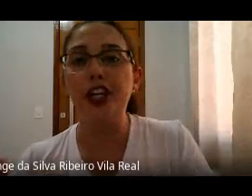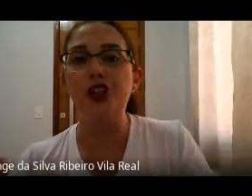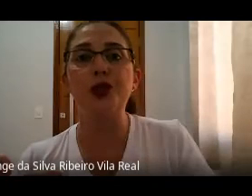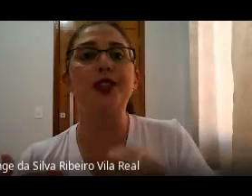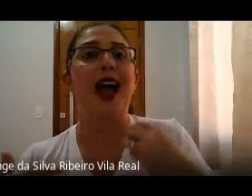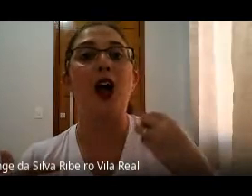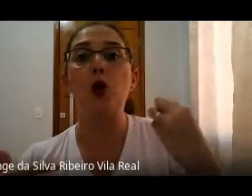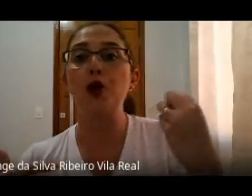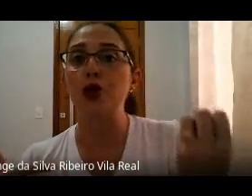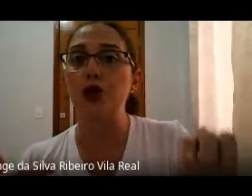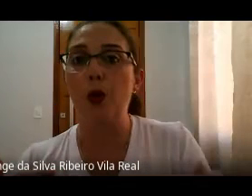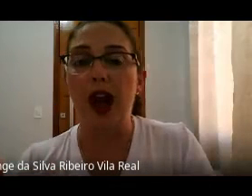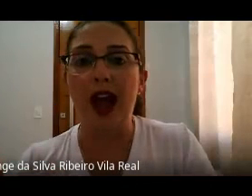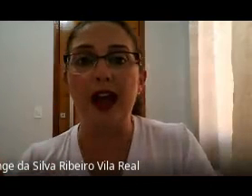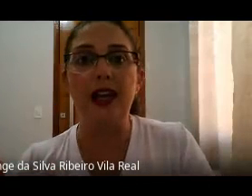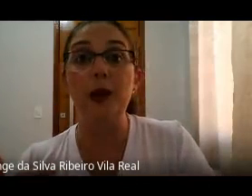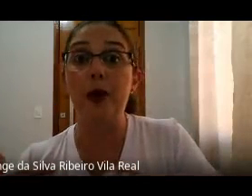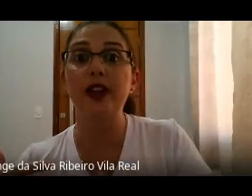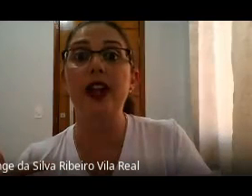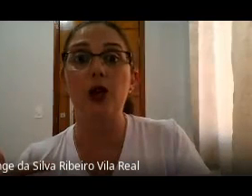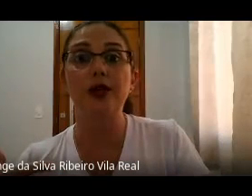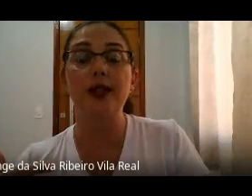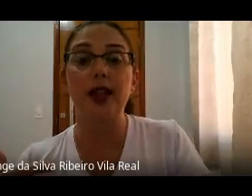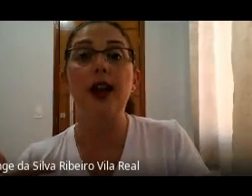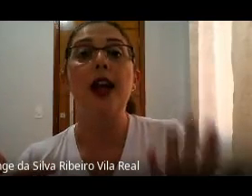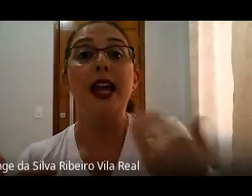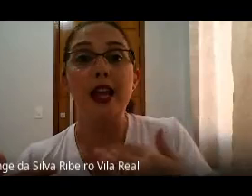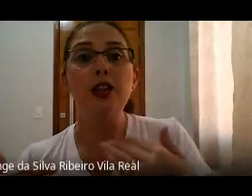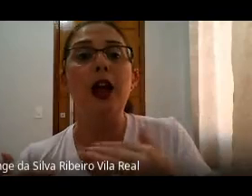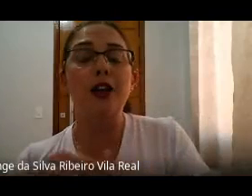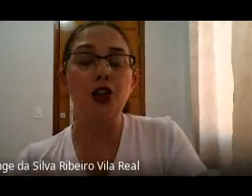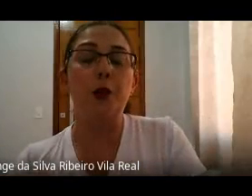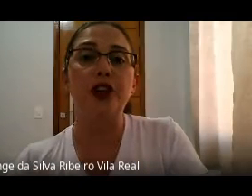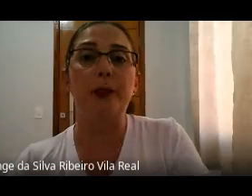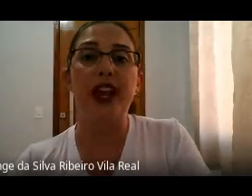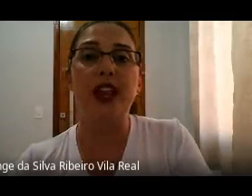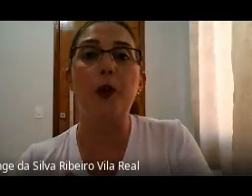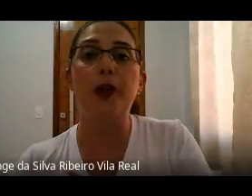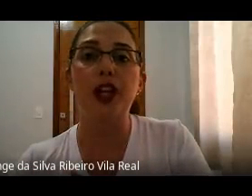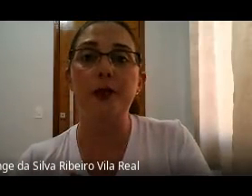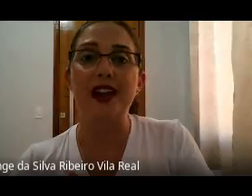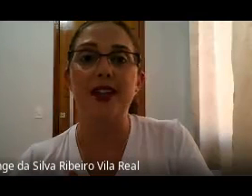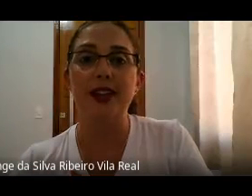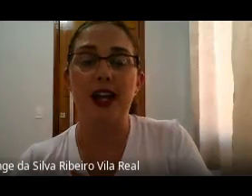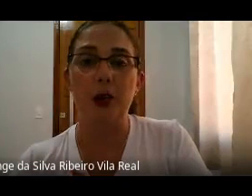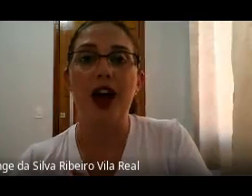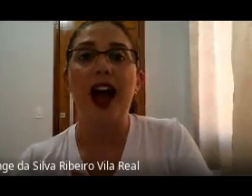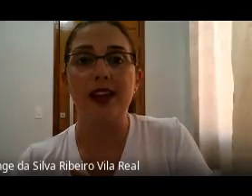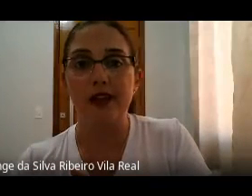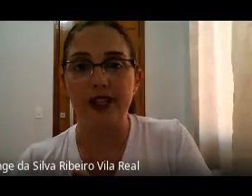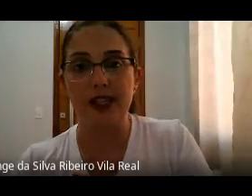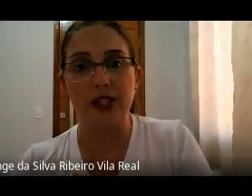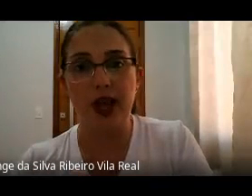a vídeos, a cursos online que podem acontecer e a gente pode aprender um pouquinho mais dessa